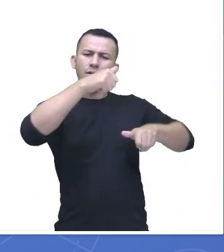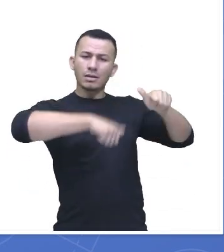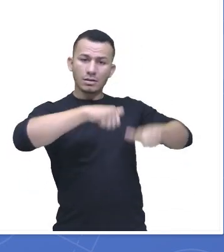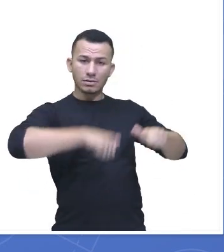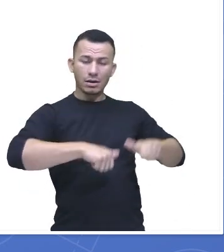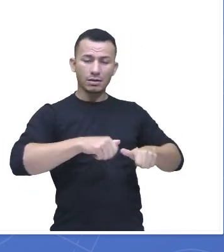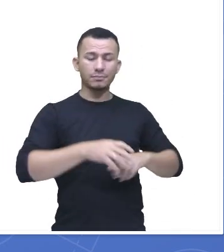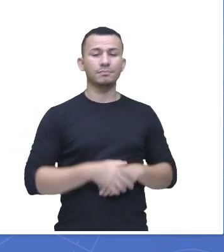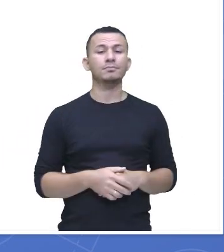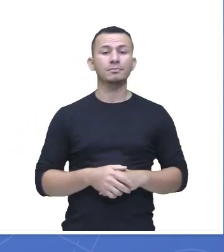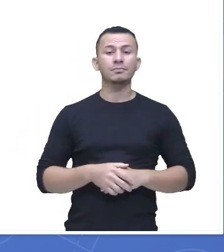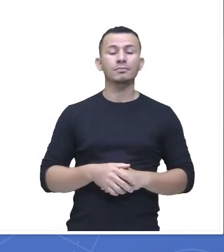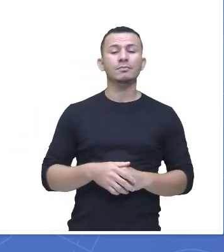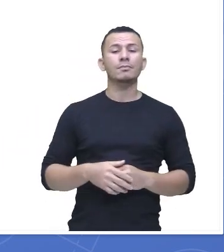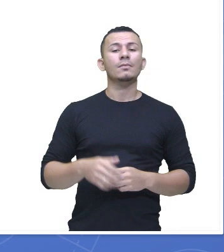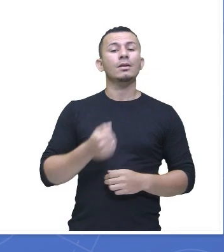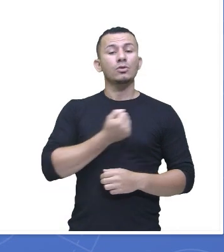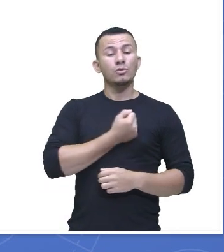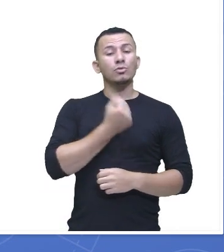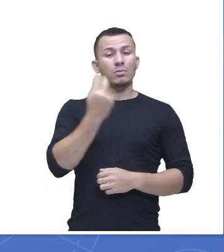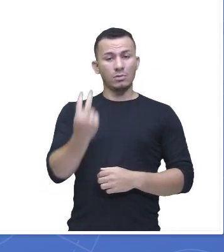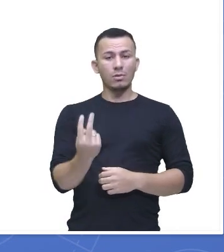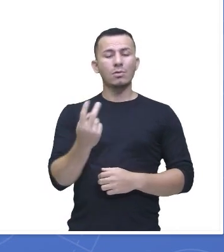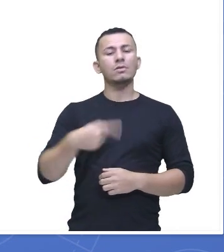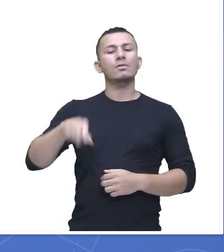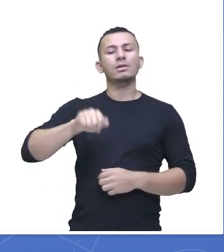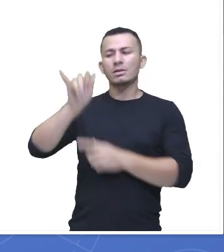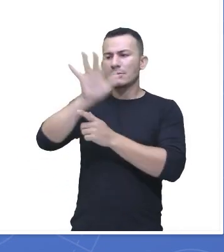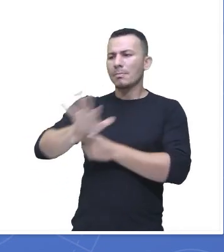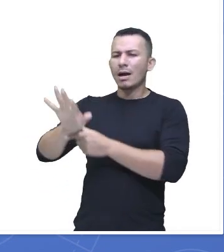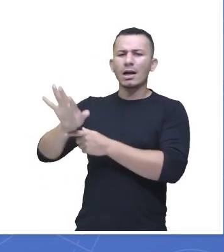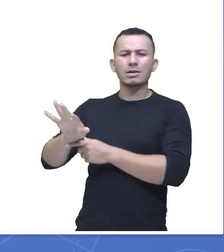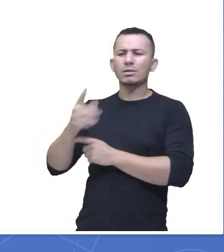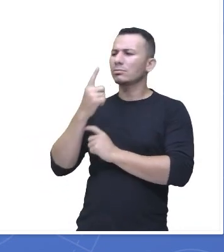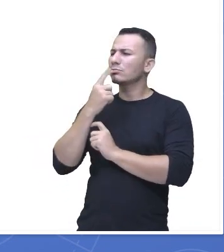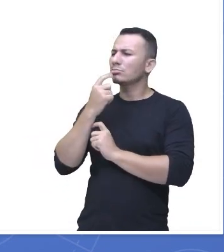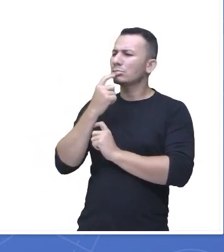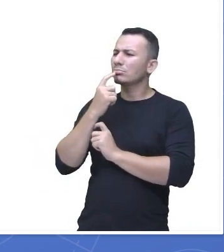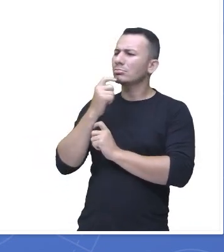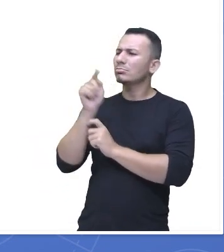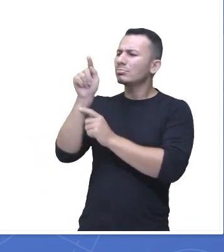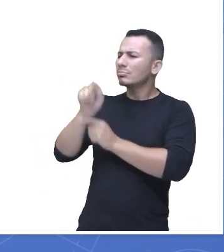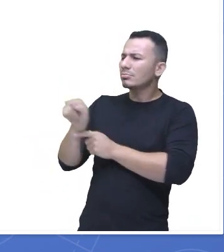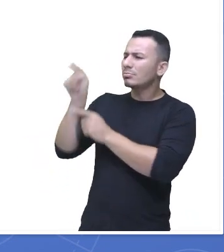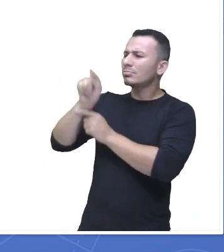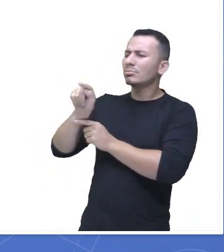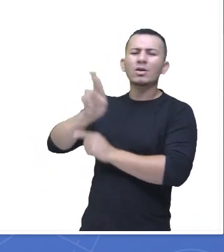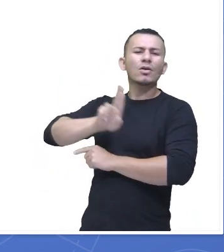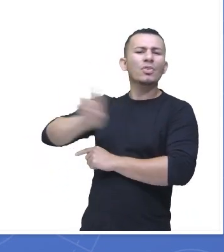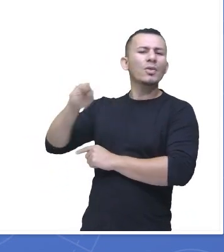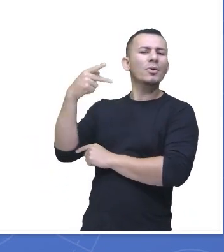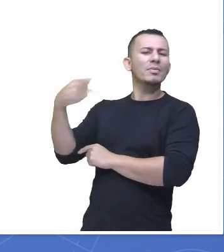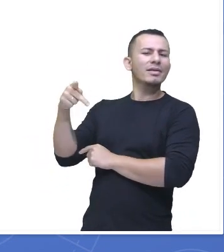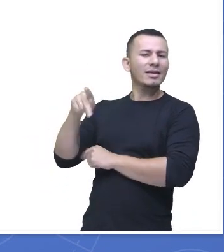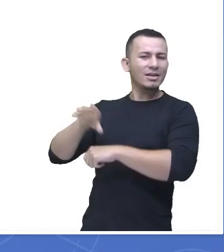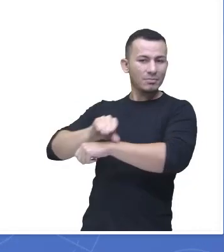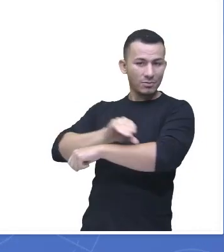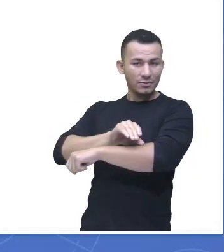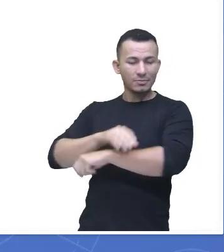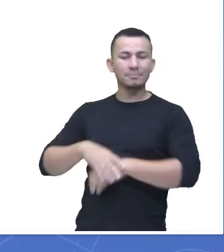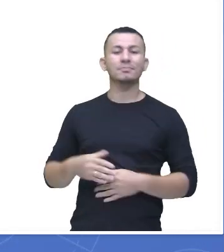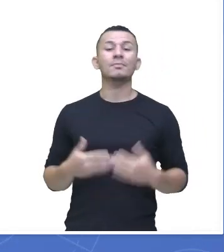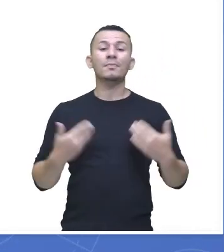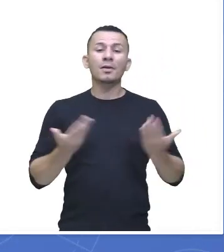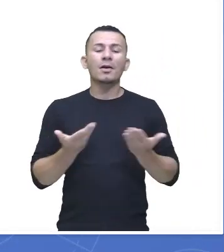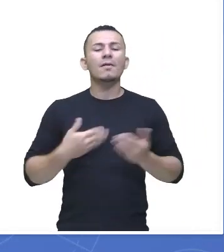na questão 2, eu pedi que vocês observassem a imagem e me dissessem qual era o músculo destacado. Vamos ver qual é a resposta de vocês?